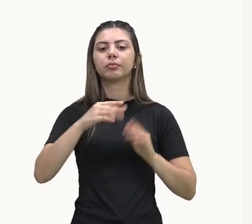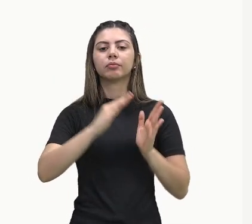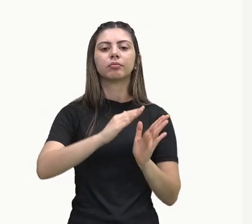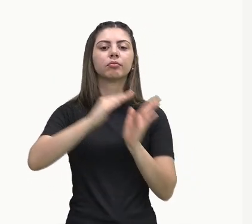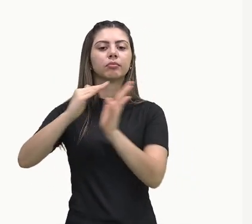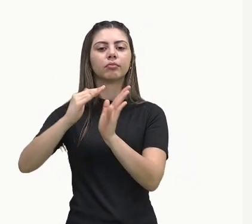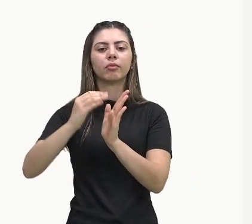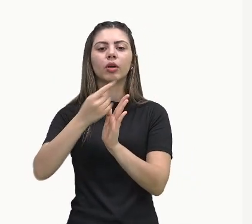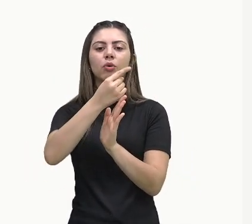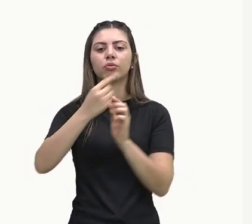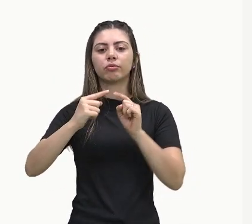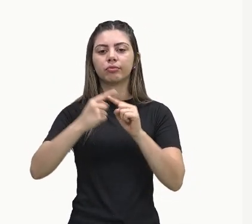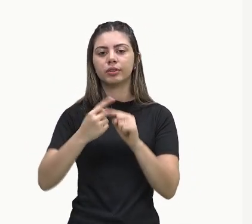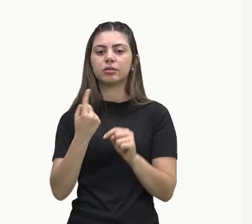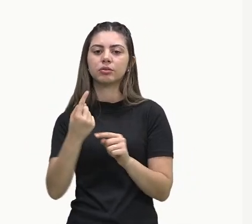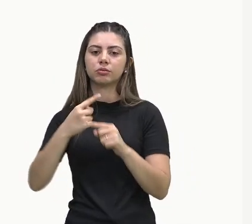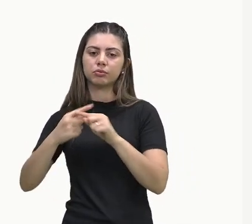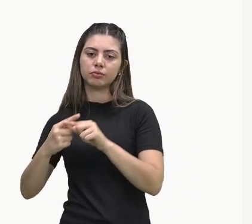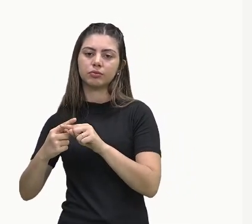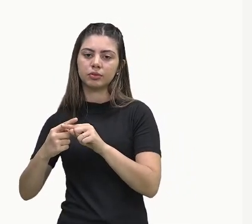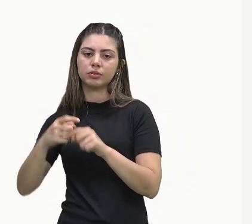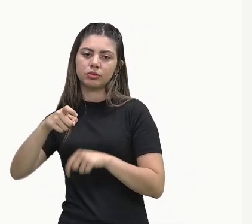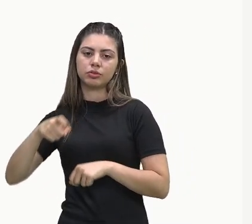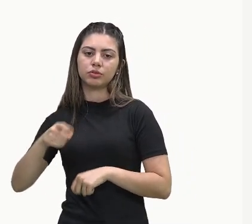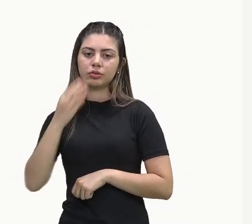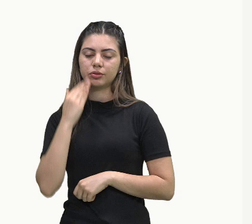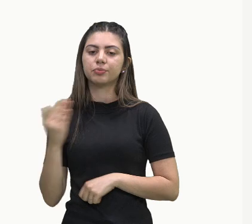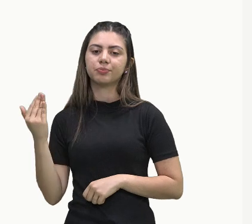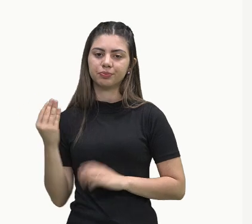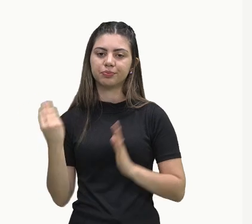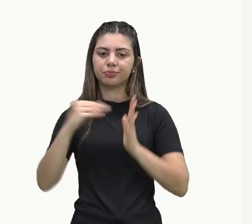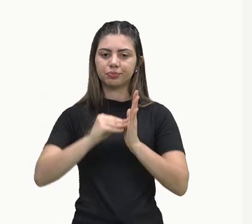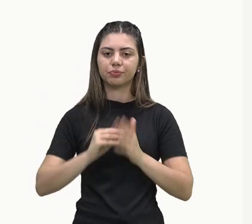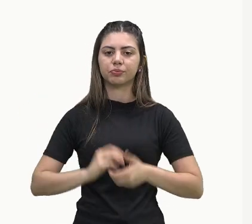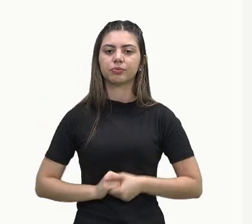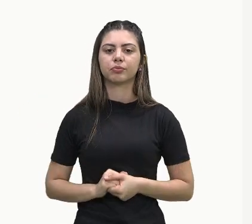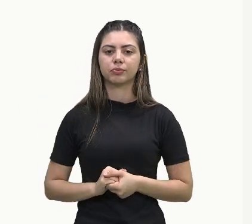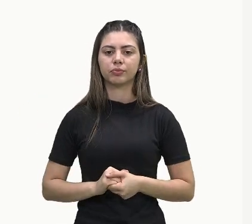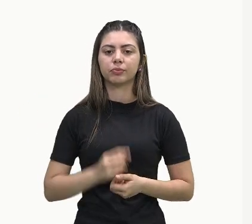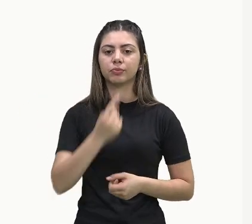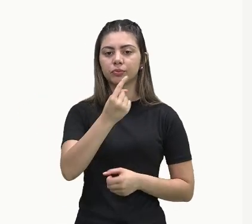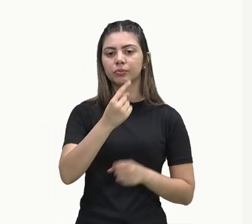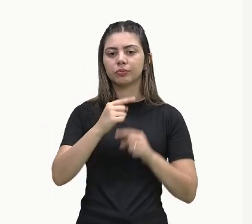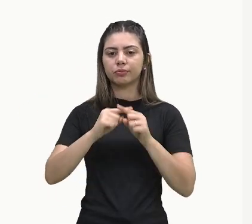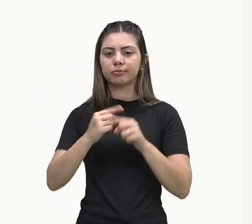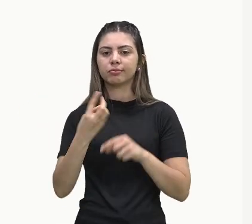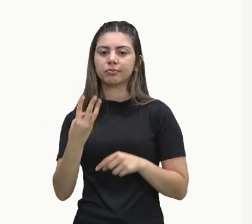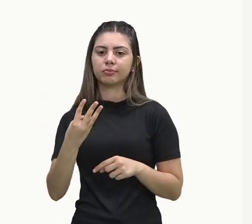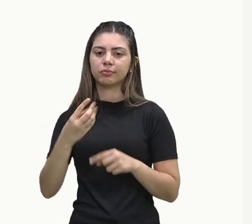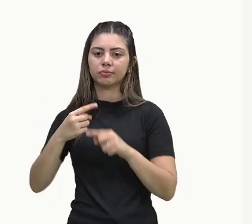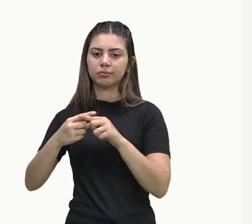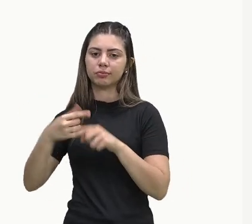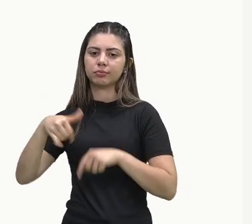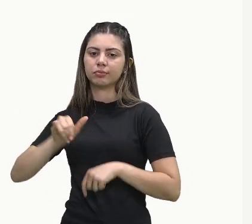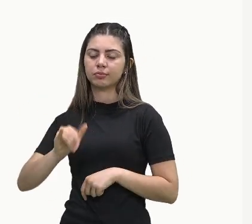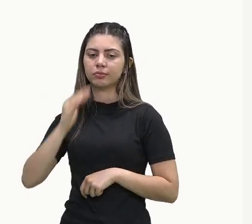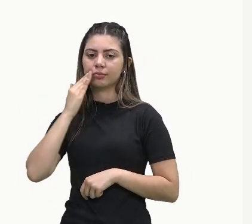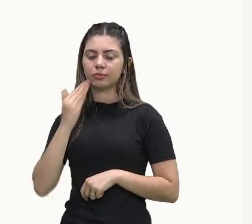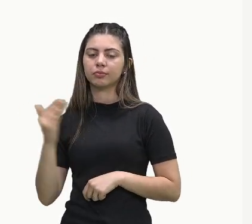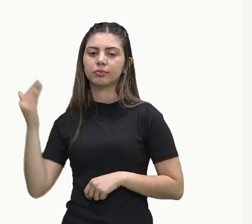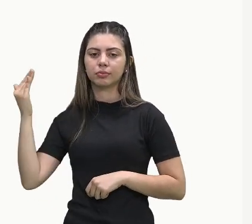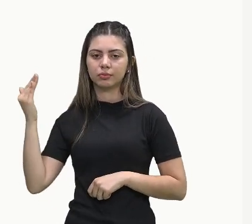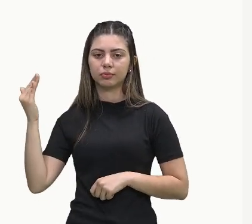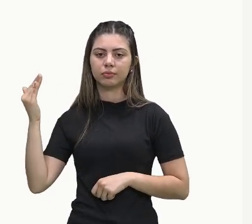1 x 1 x x Aqui está a última diagonal principal